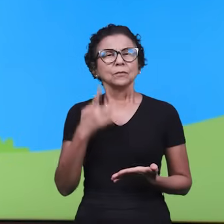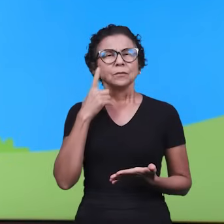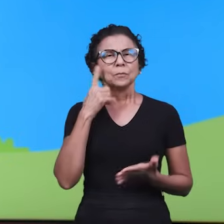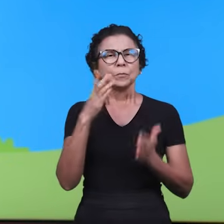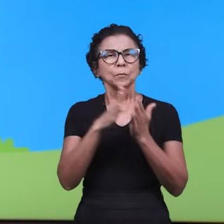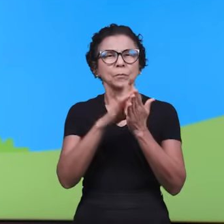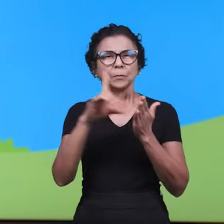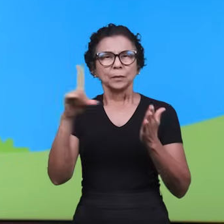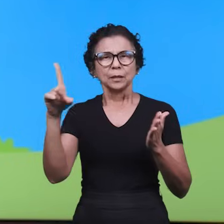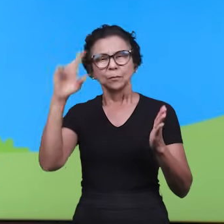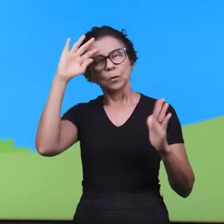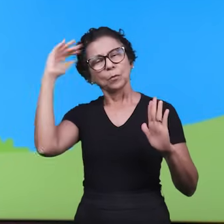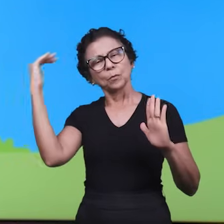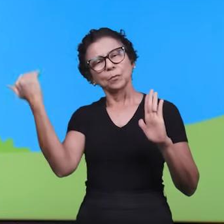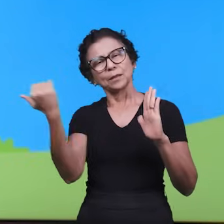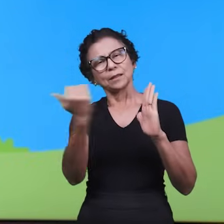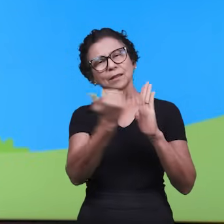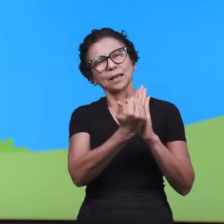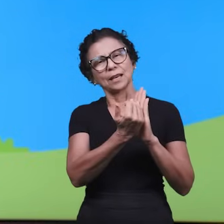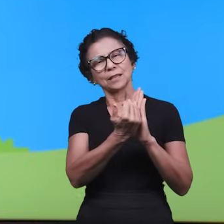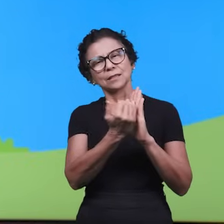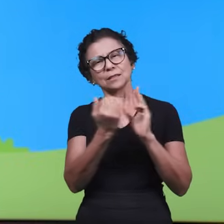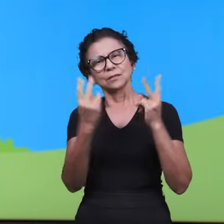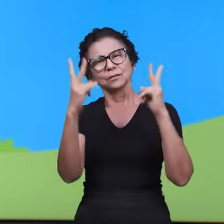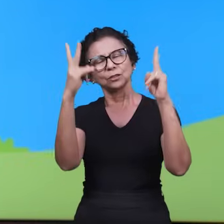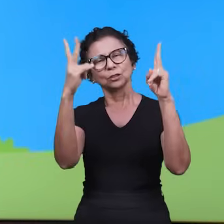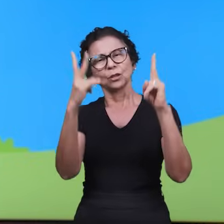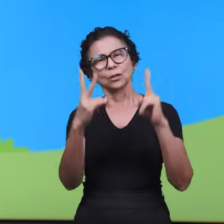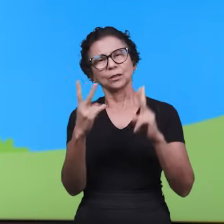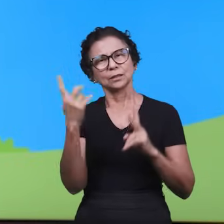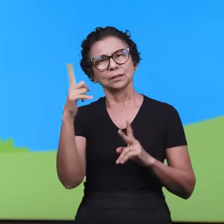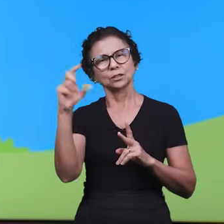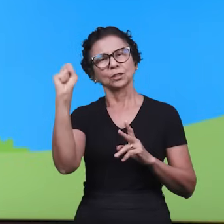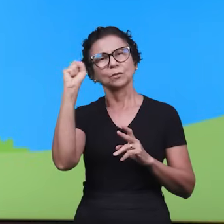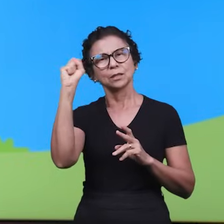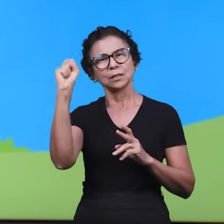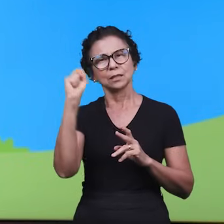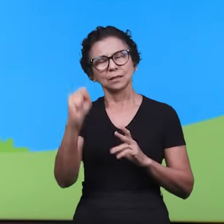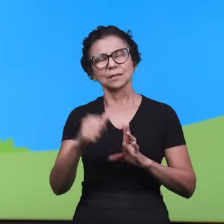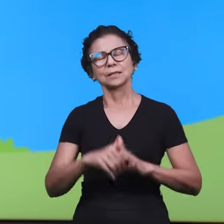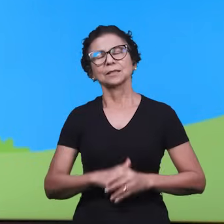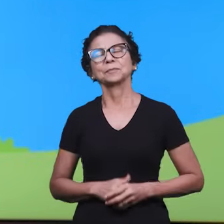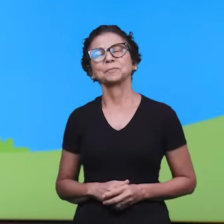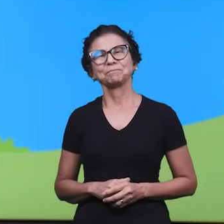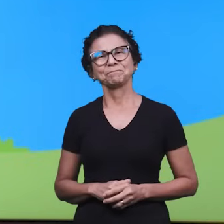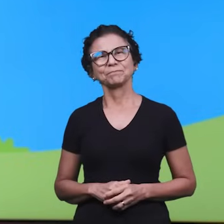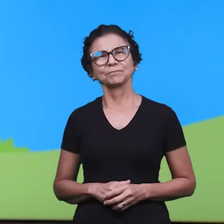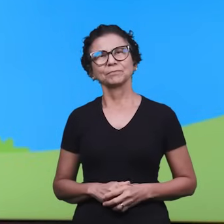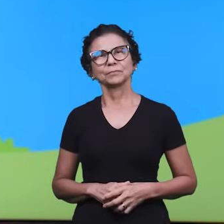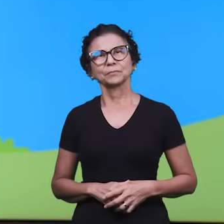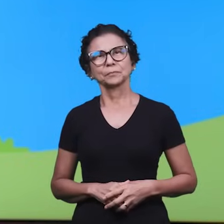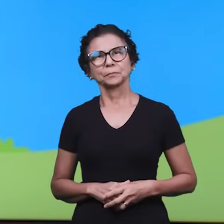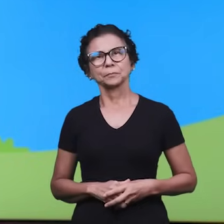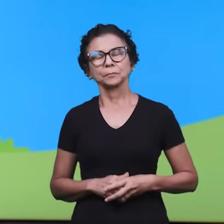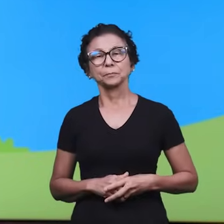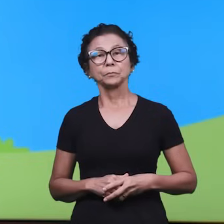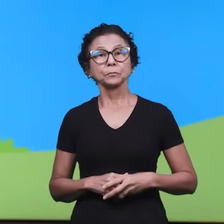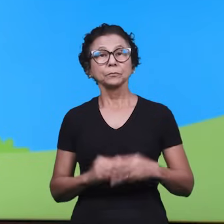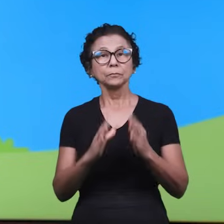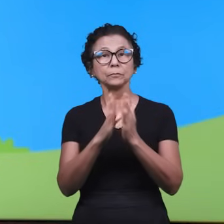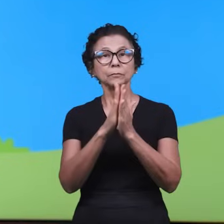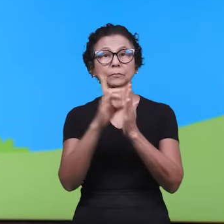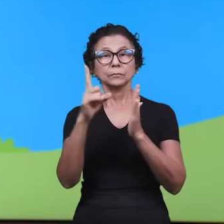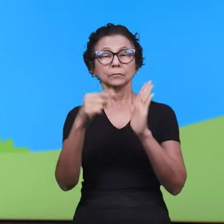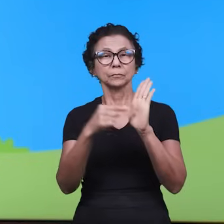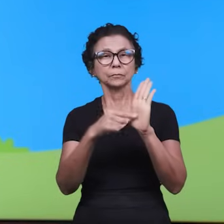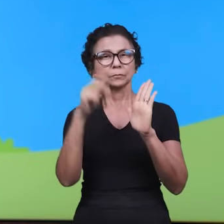obediência à palavra de Deus nos garante a vitória e também nos dá segurança na nossa vida. A